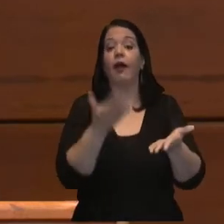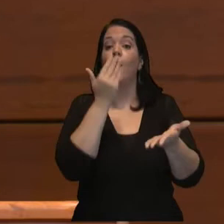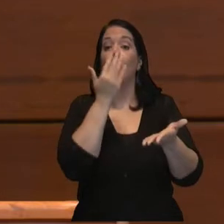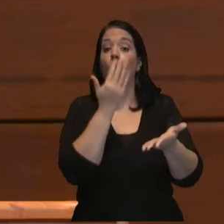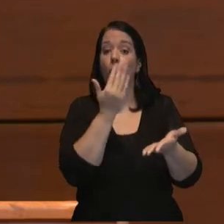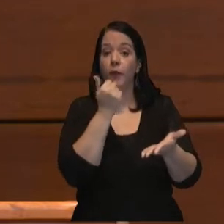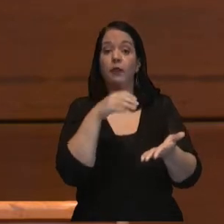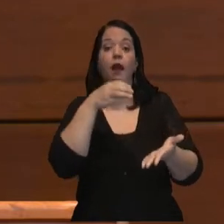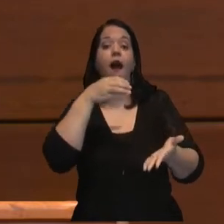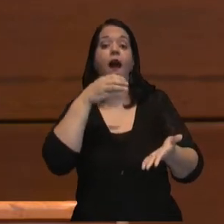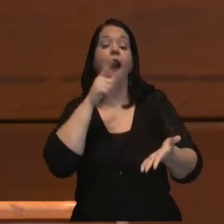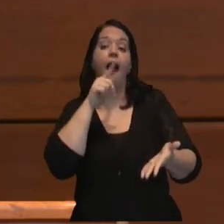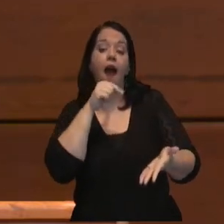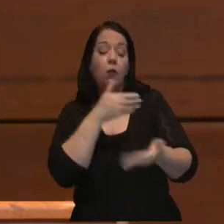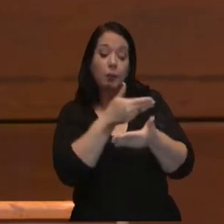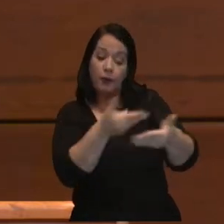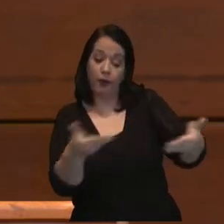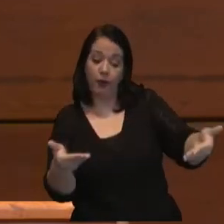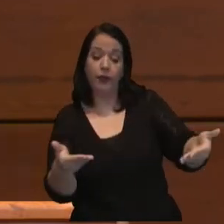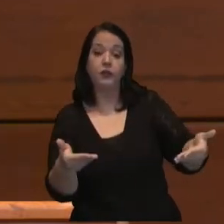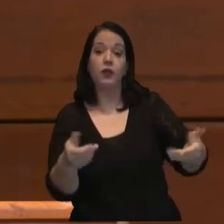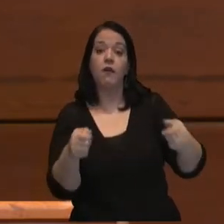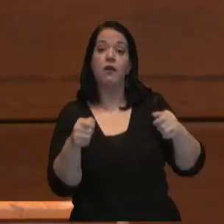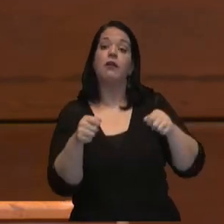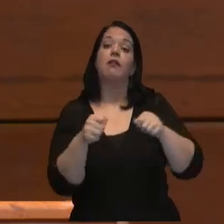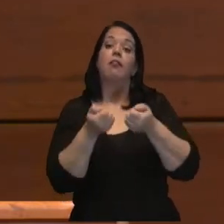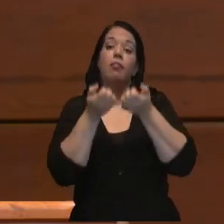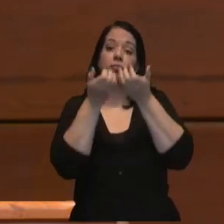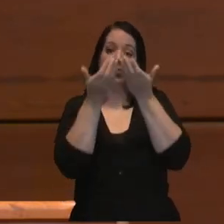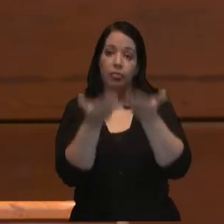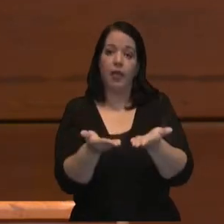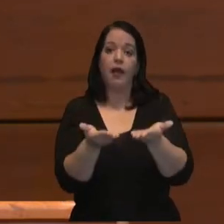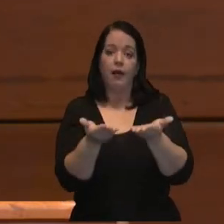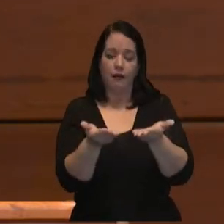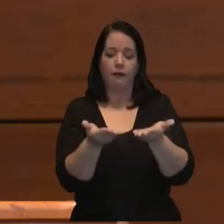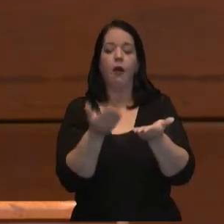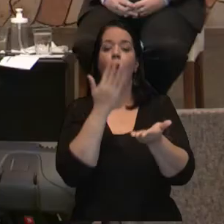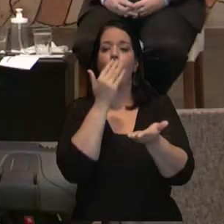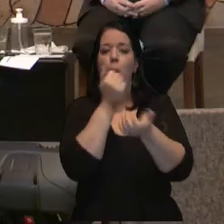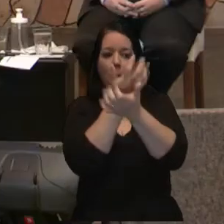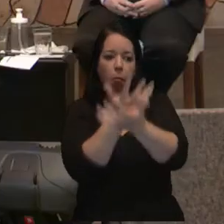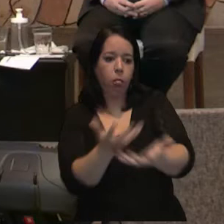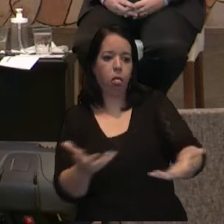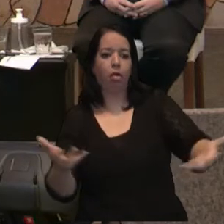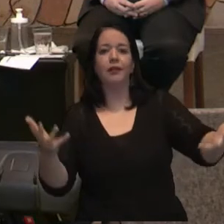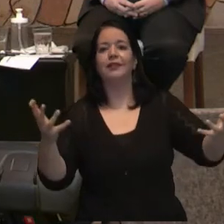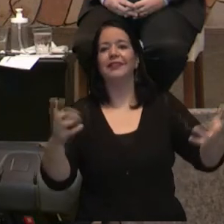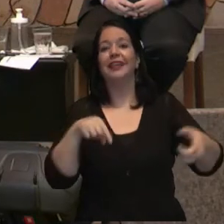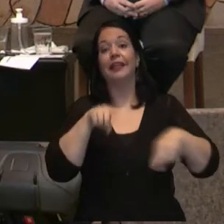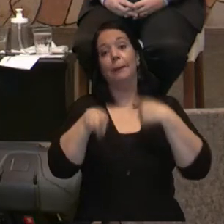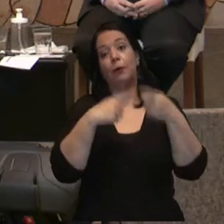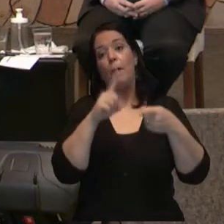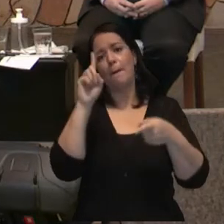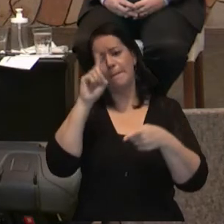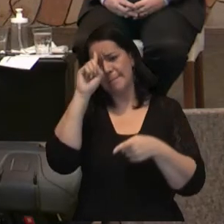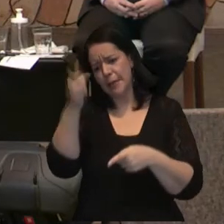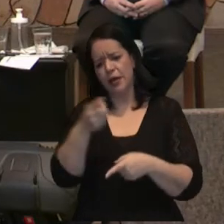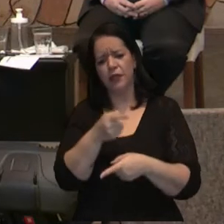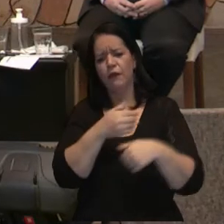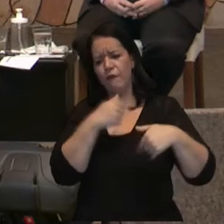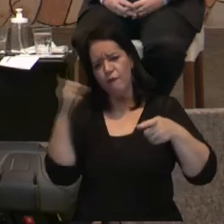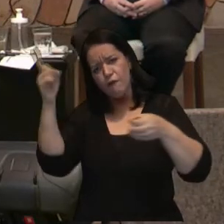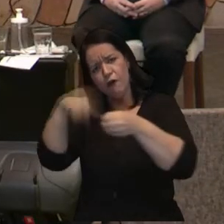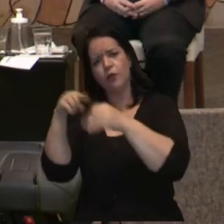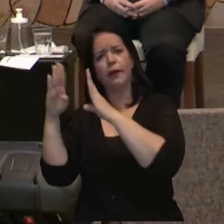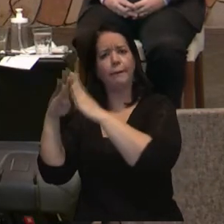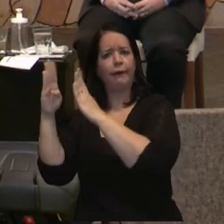interessante aqui. Isso me tocou muito, pastor Davi. Às vezes realizamos coisas e achamos, as coisas acontecem